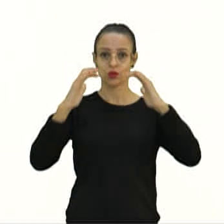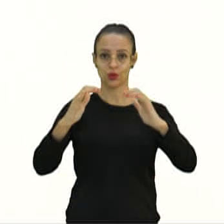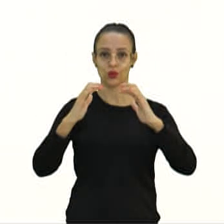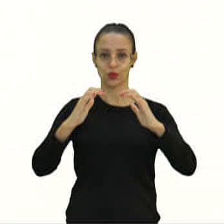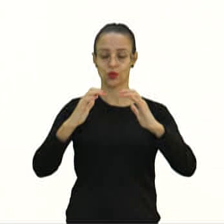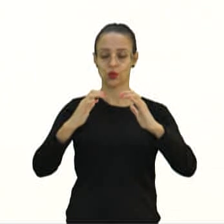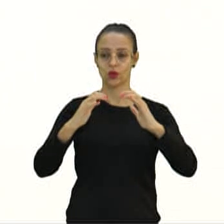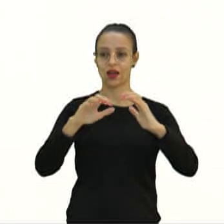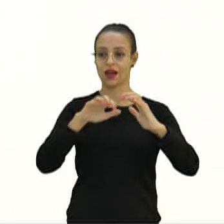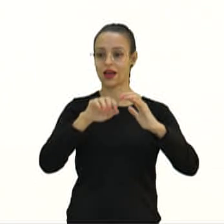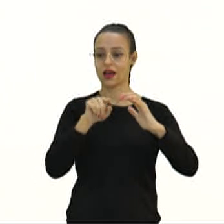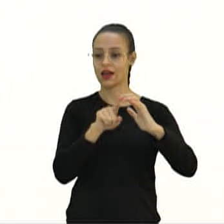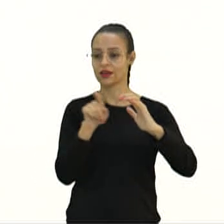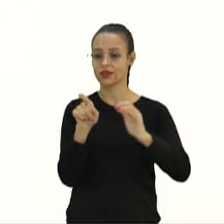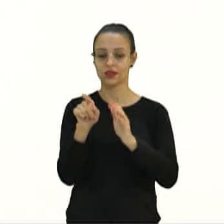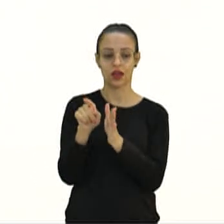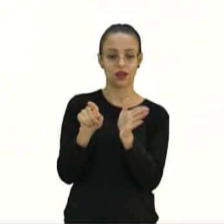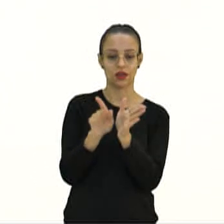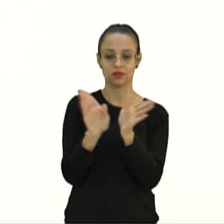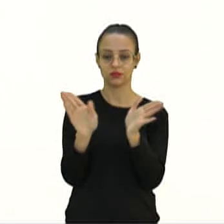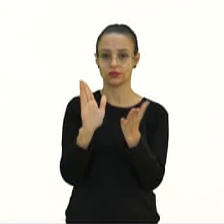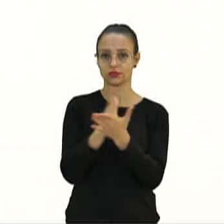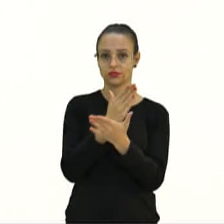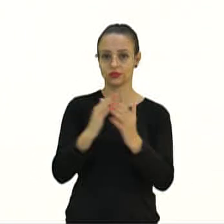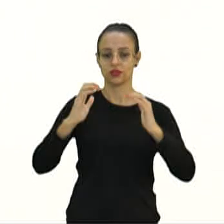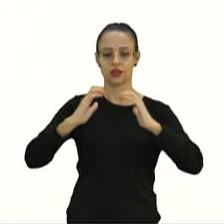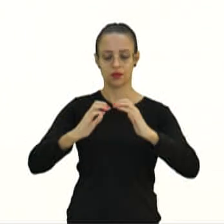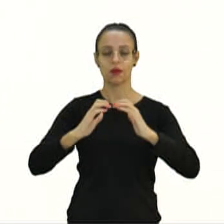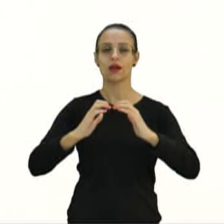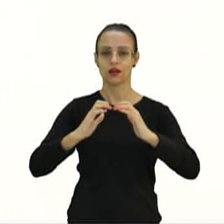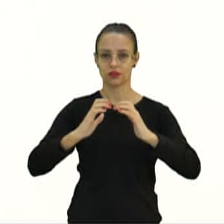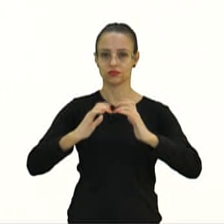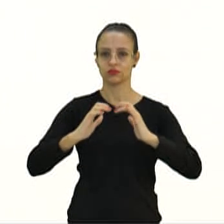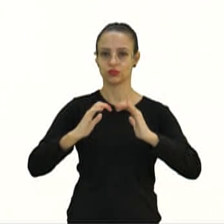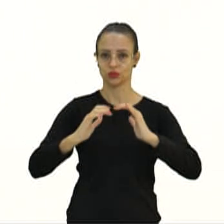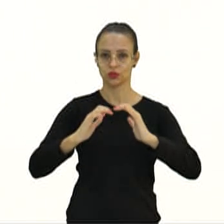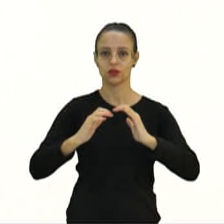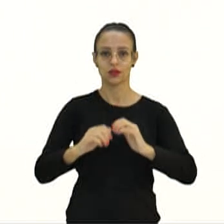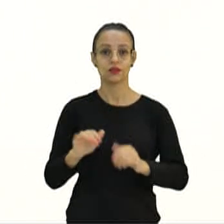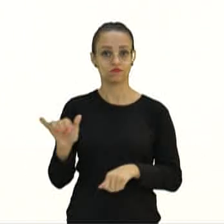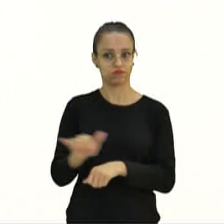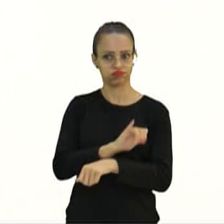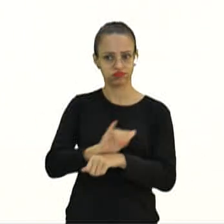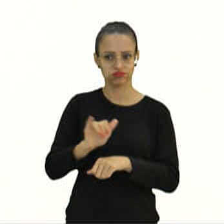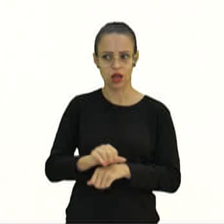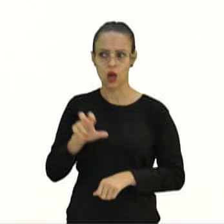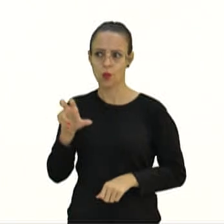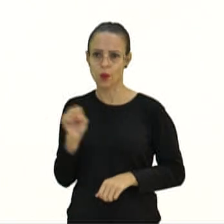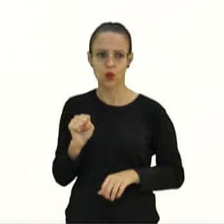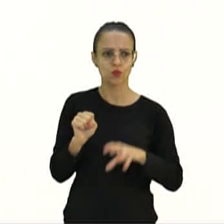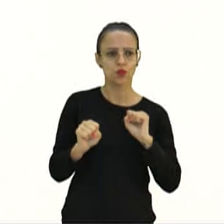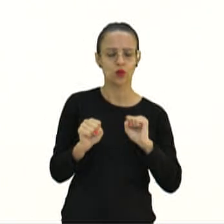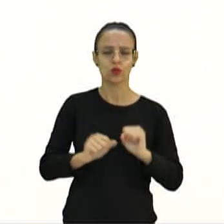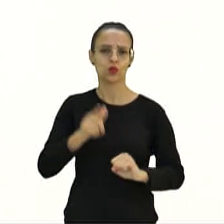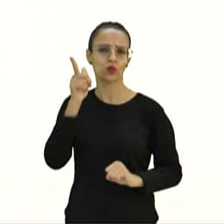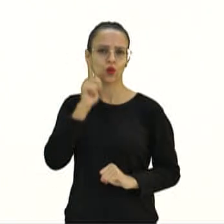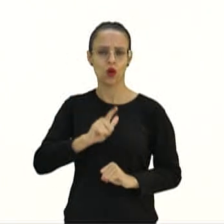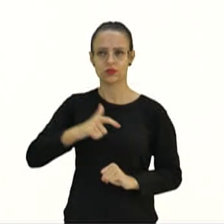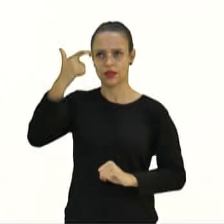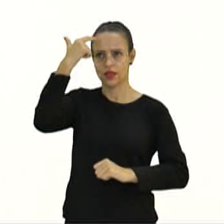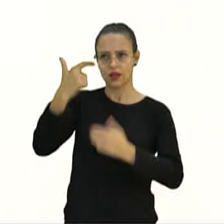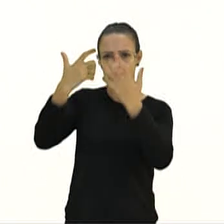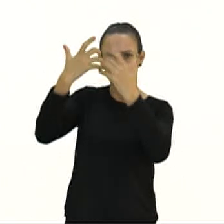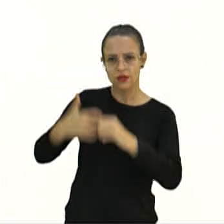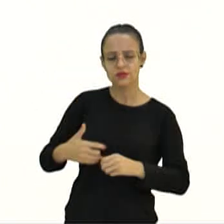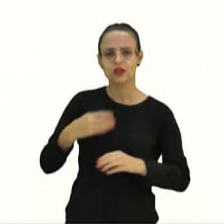hemisférios separados. Então eles conseguem fazer táticas para capturar as presas, eles conseguem pensar